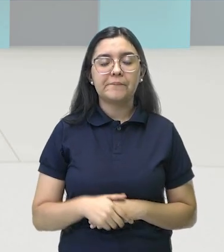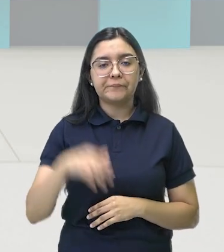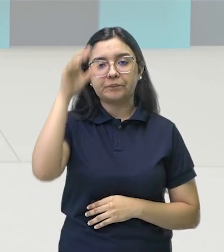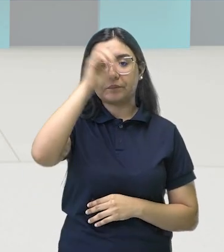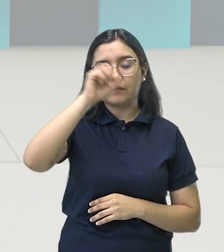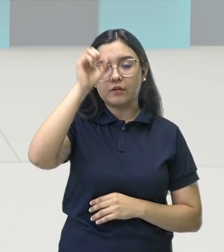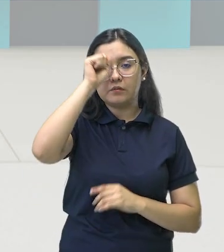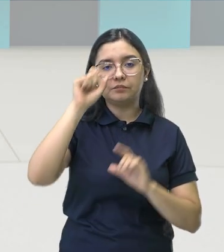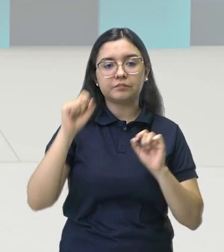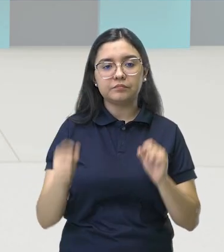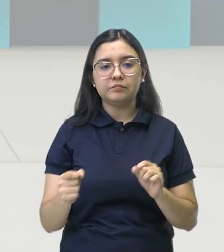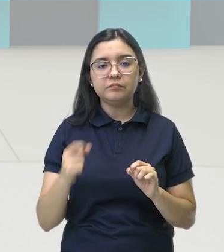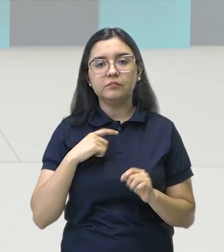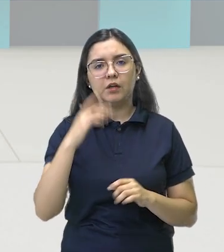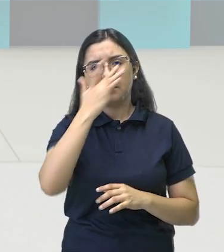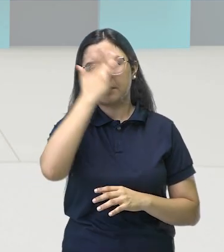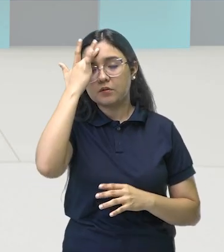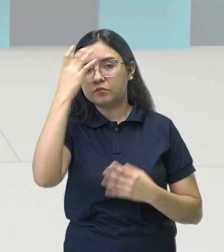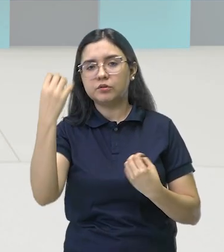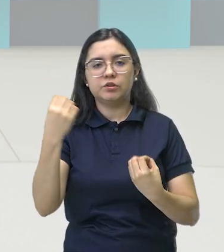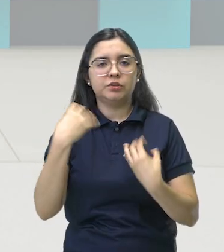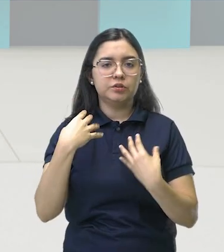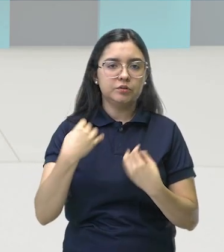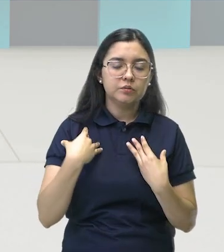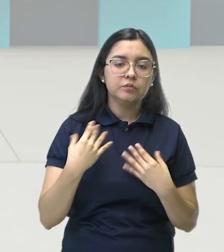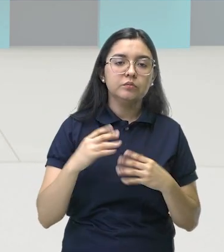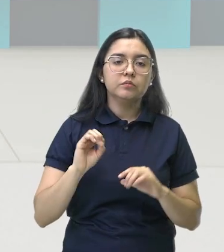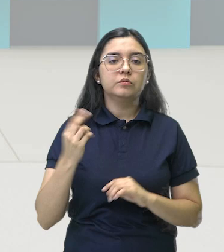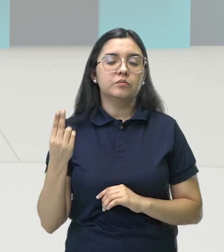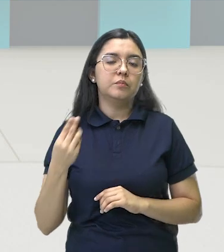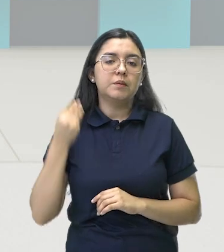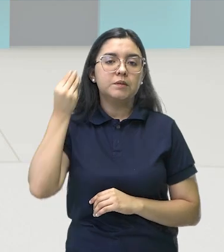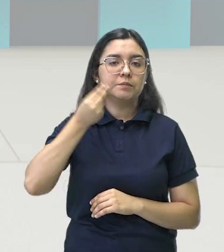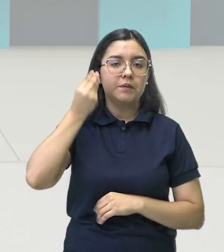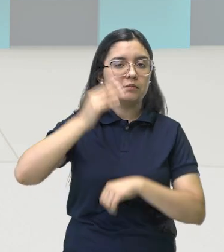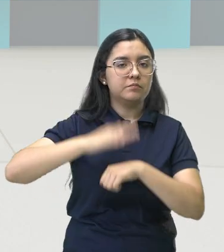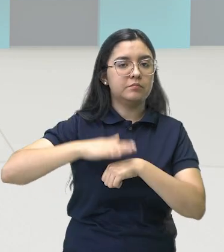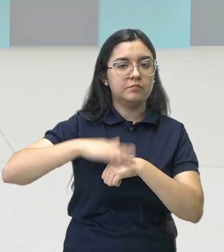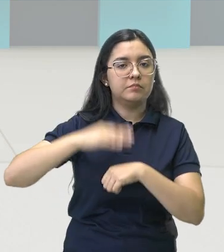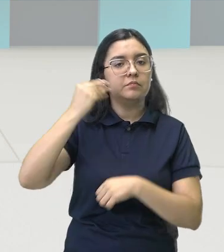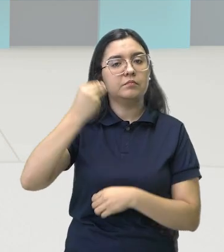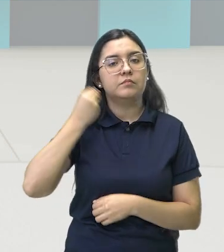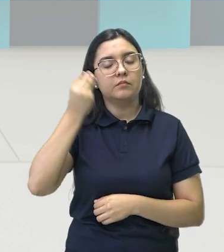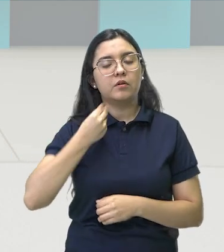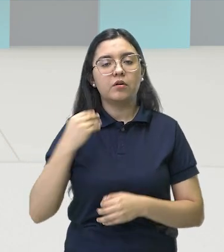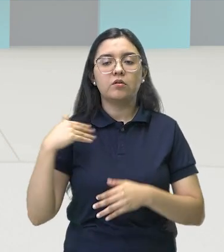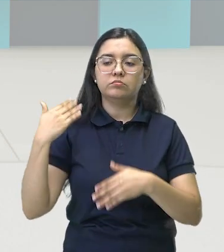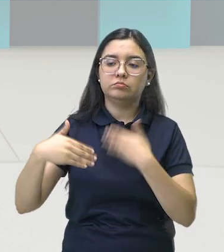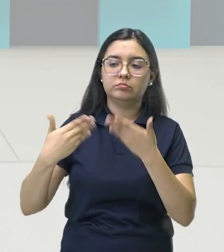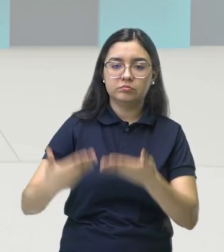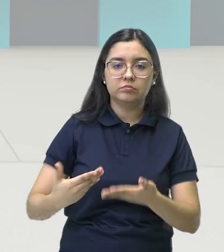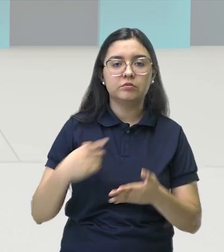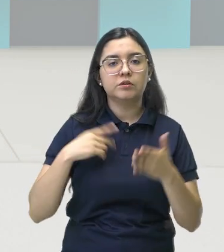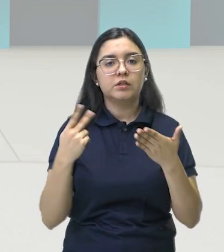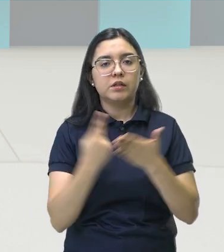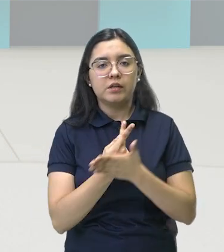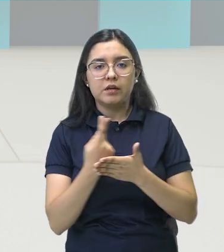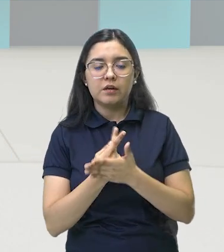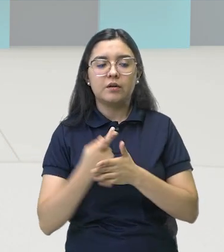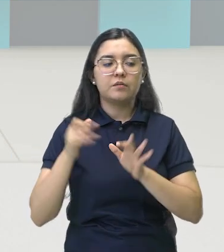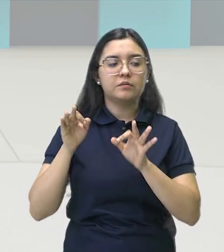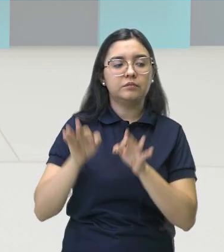Seja por alguém que ensinou, seja pela vida que você aprendeu com o tempo e com seus erros e